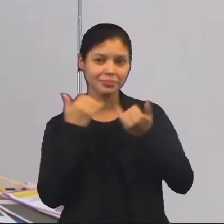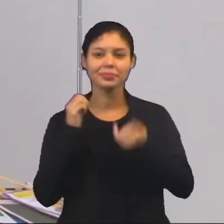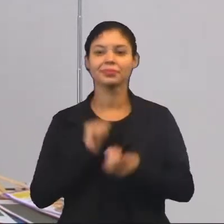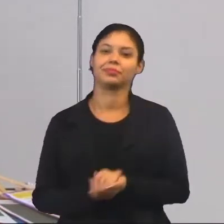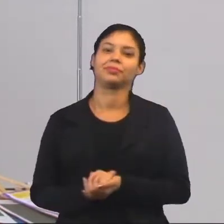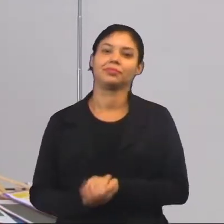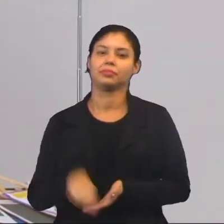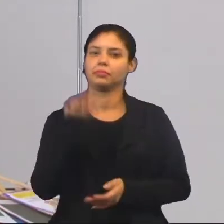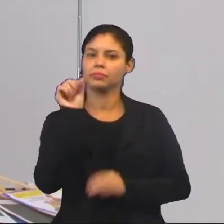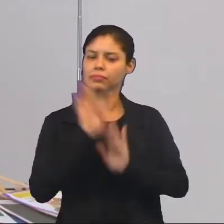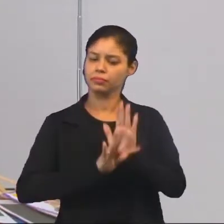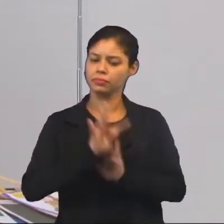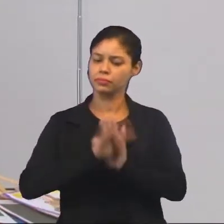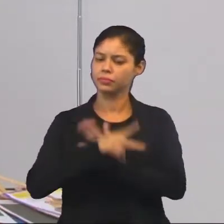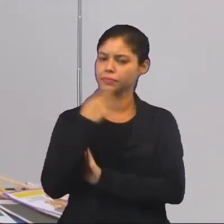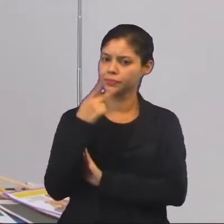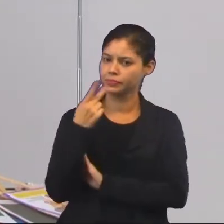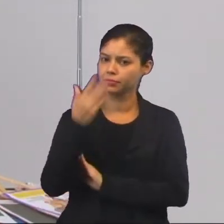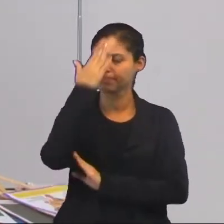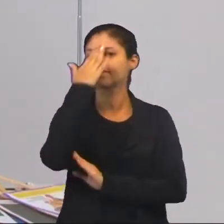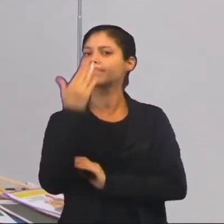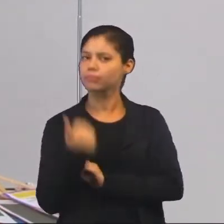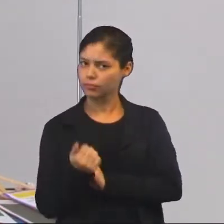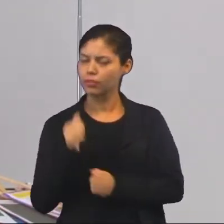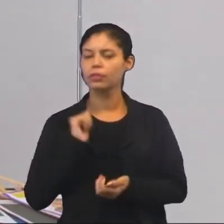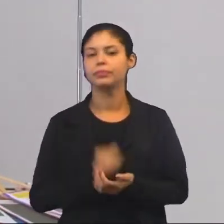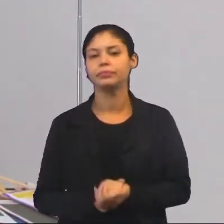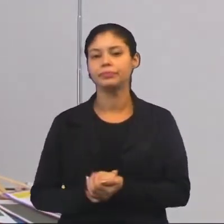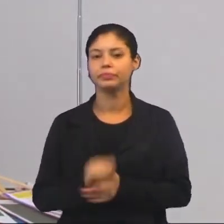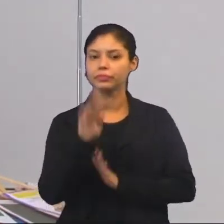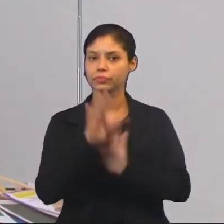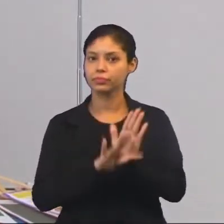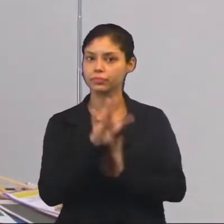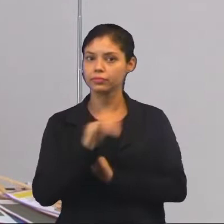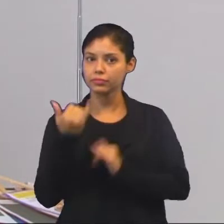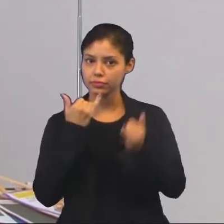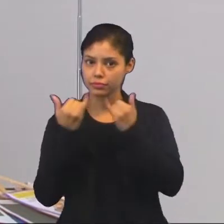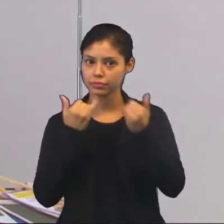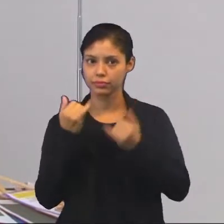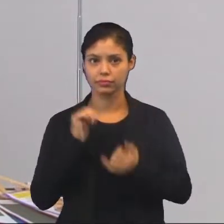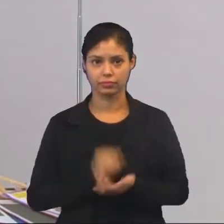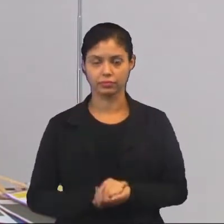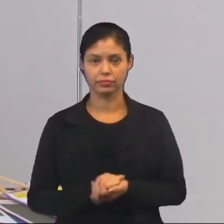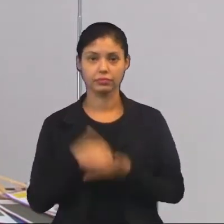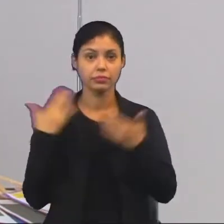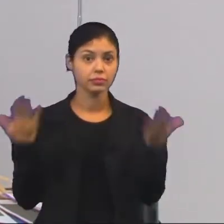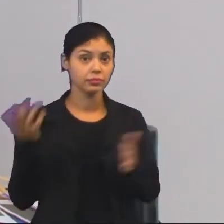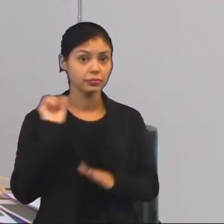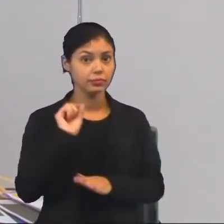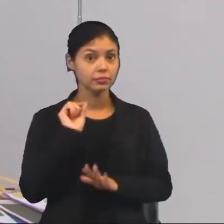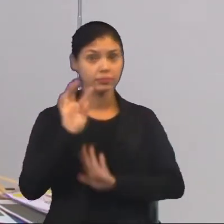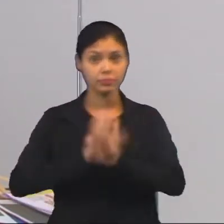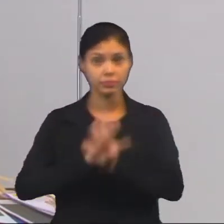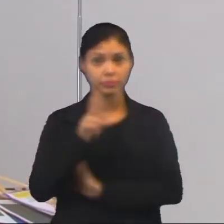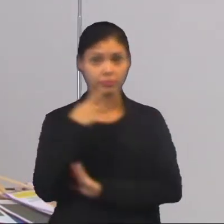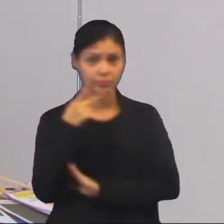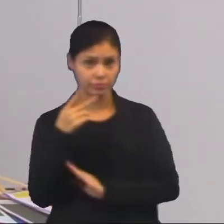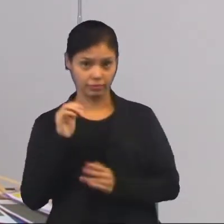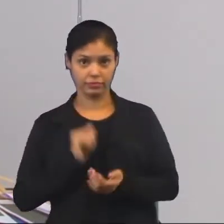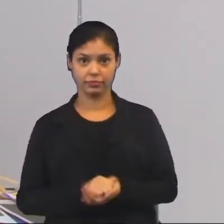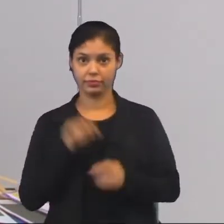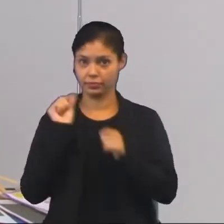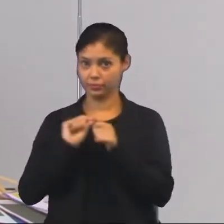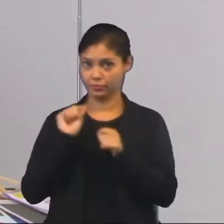notícia. Do que esse texto fala? Nós já sabemos que esse texto é uma notícia. Então, o que esse texto ele fala?